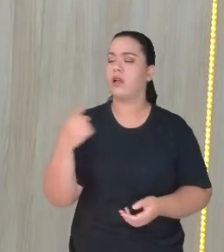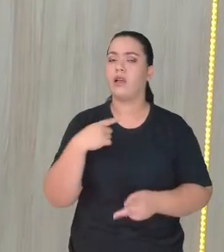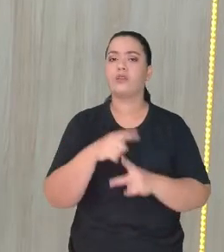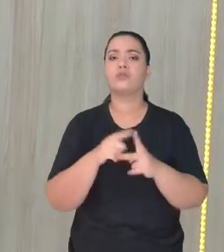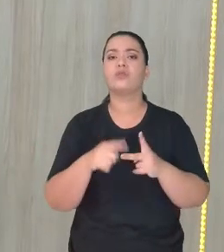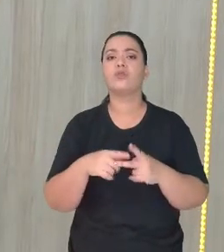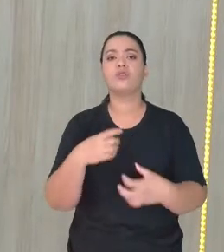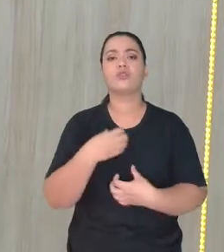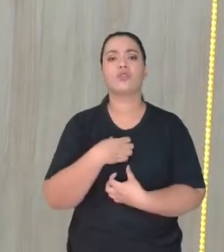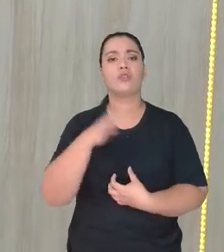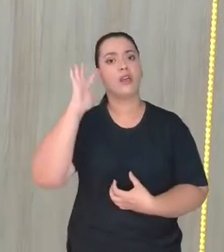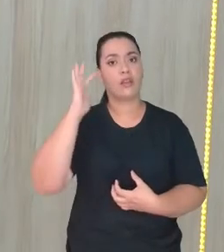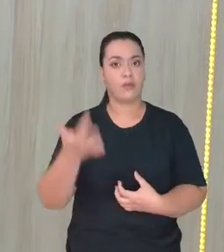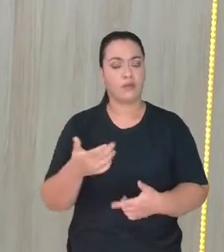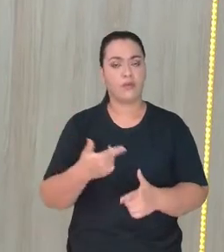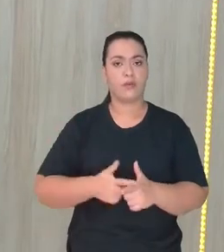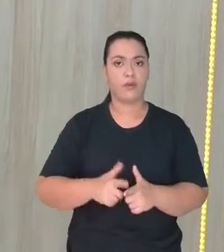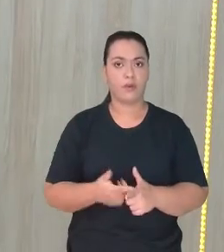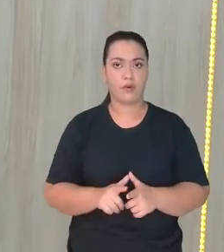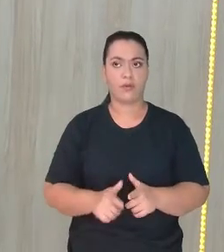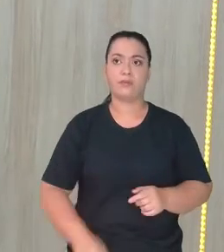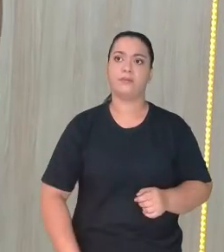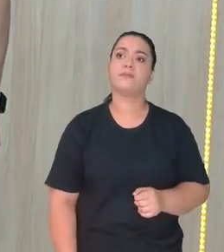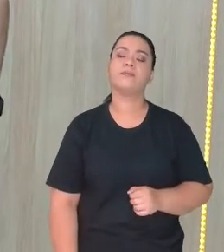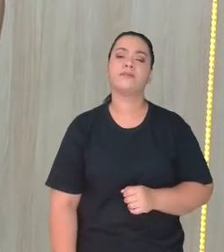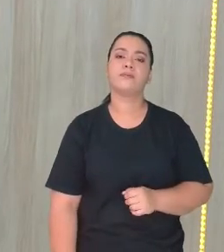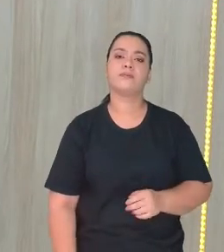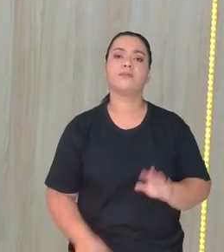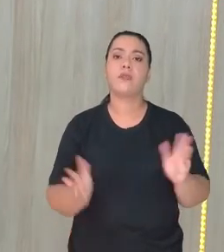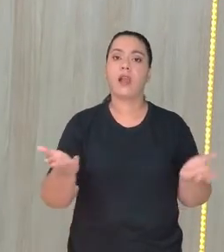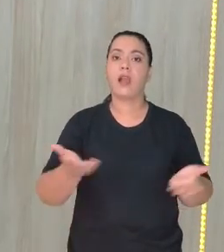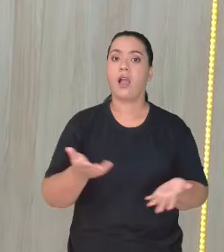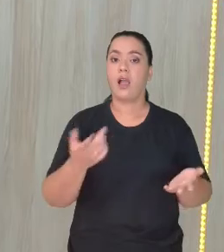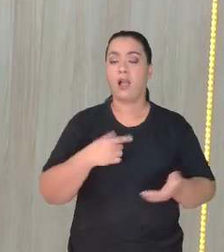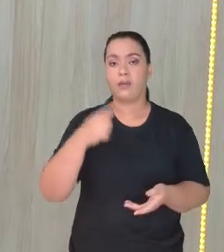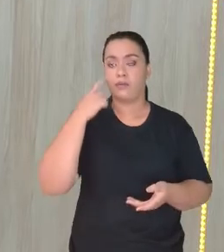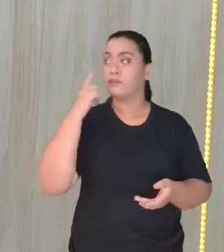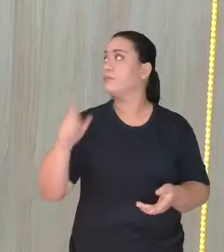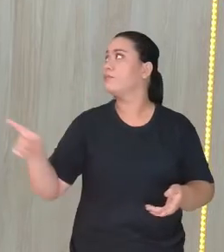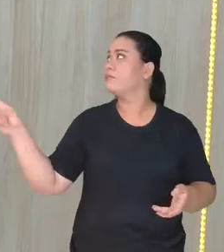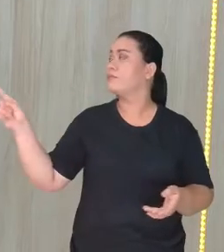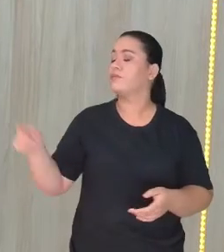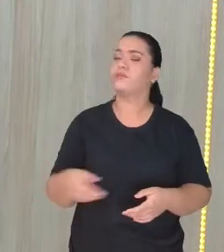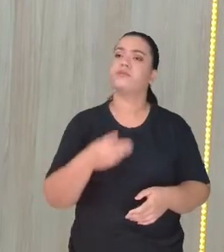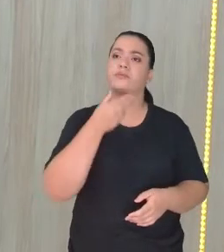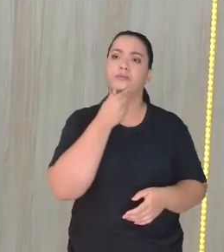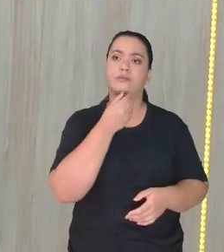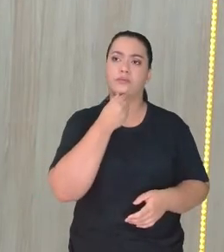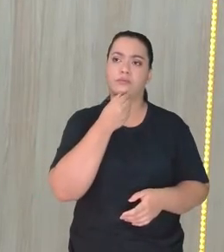resolver problemas dessa forma, certo? Então, acompanha comigo aí, ó. Antônio